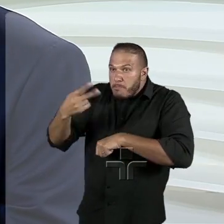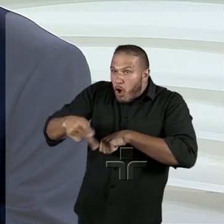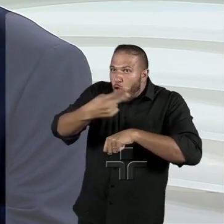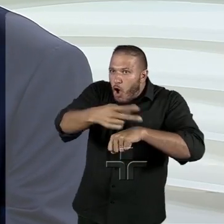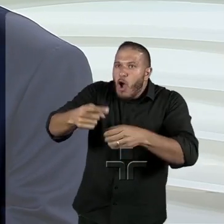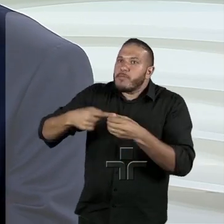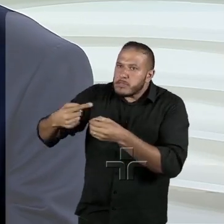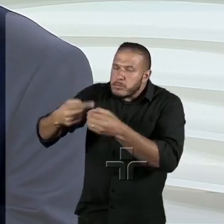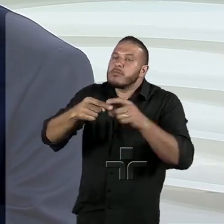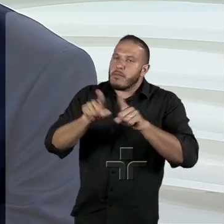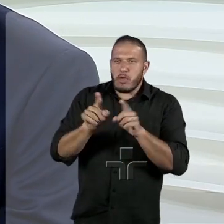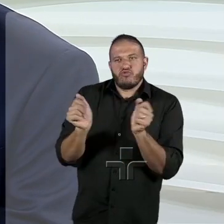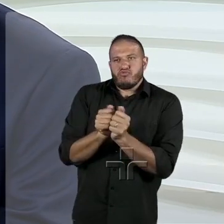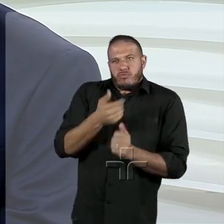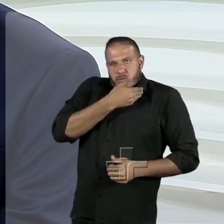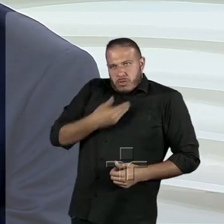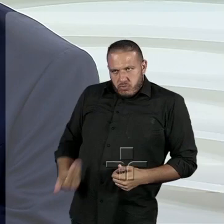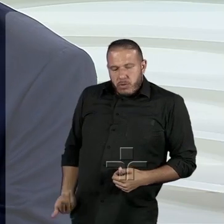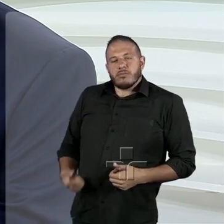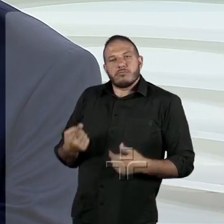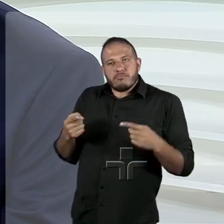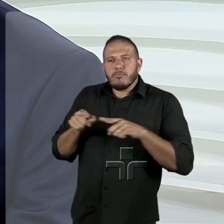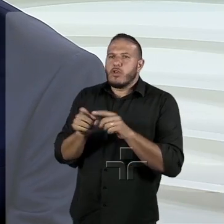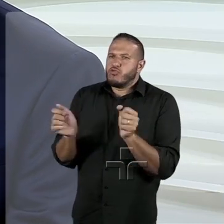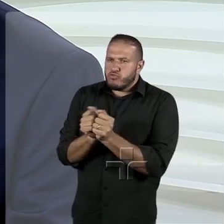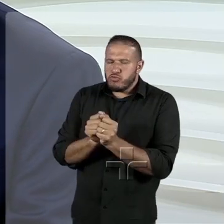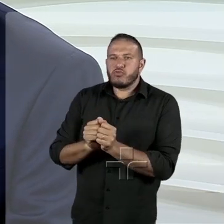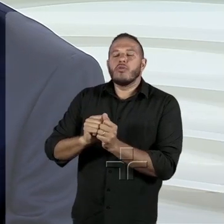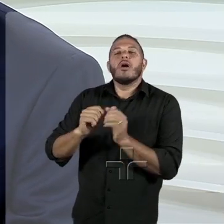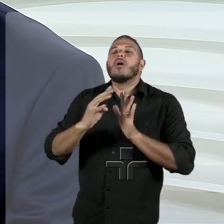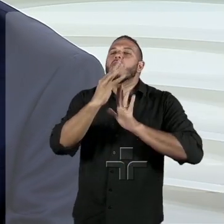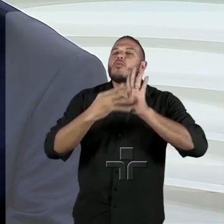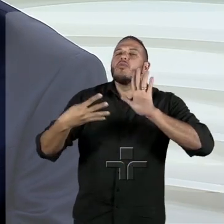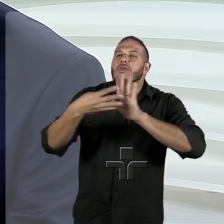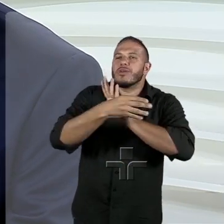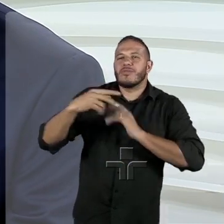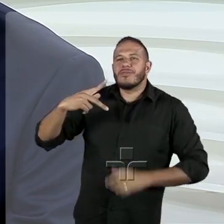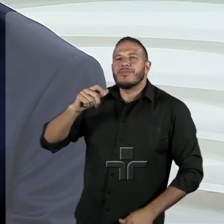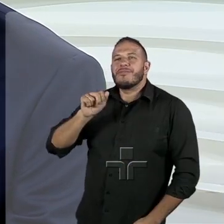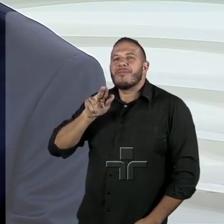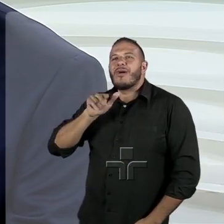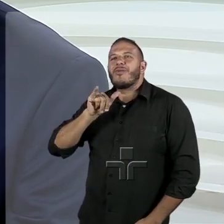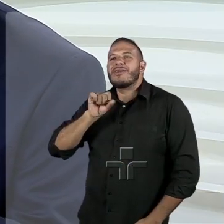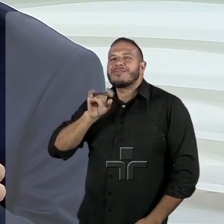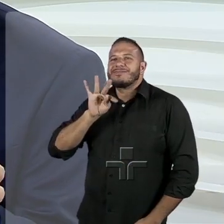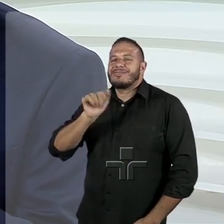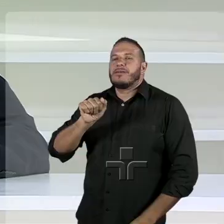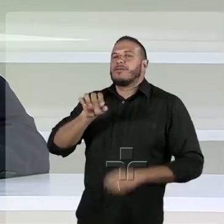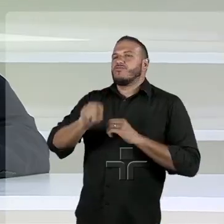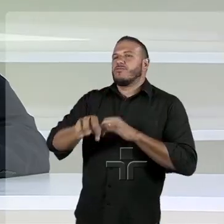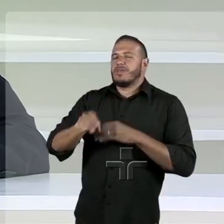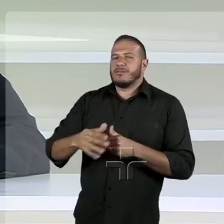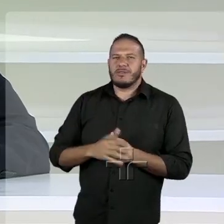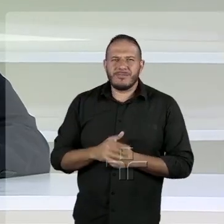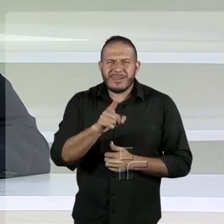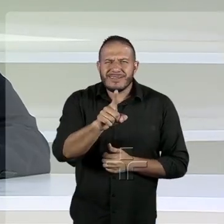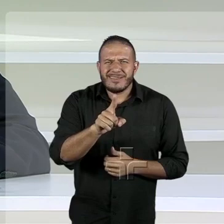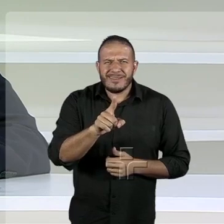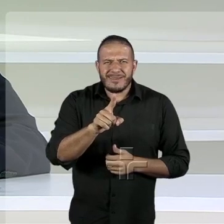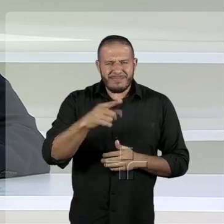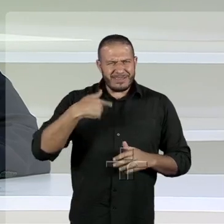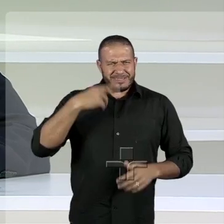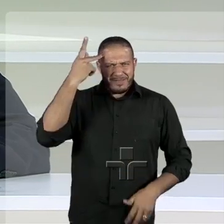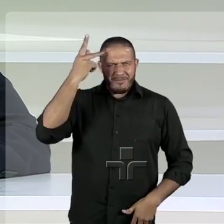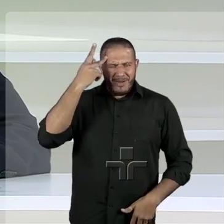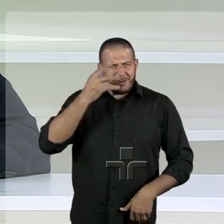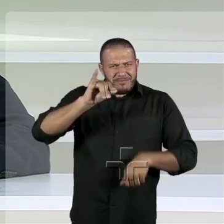pela rede estadual, que juntos vão ter o currículo paulista de educação, que vai ser uma grande iniciativa. Mas São Paulo, capital, já tem